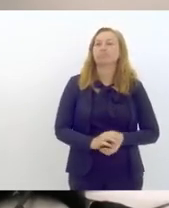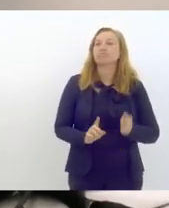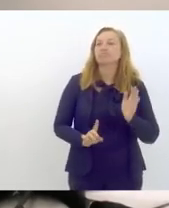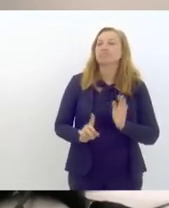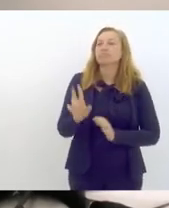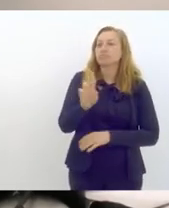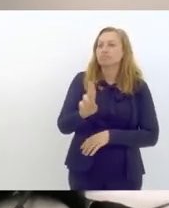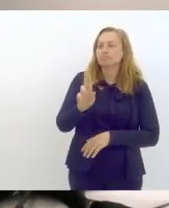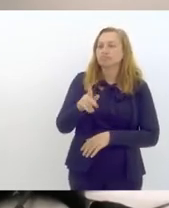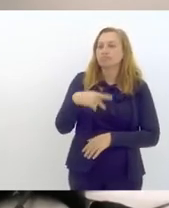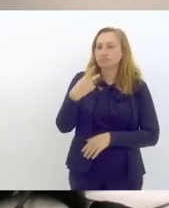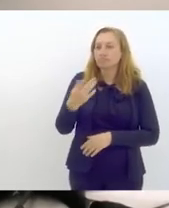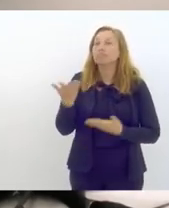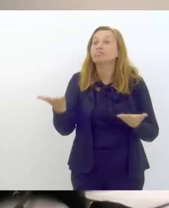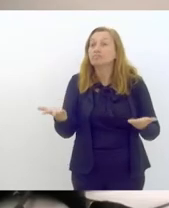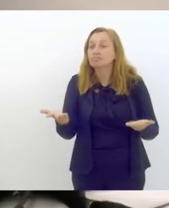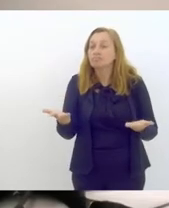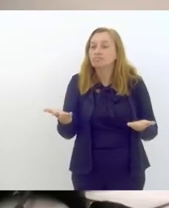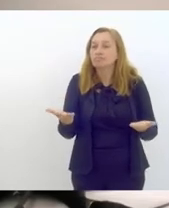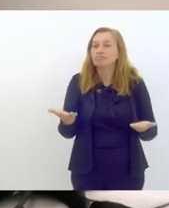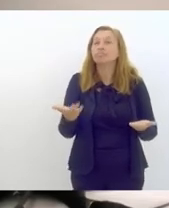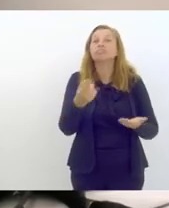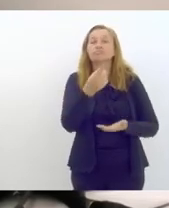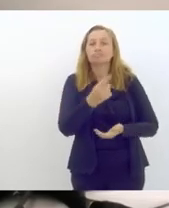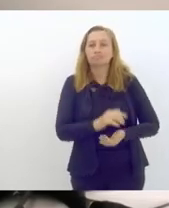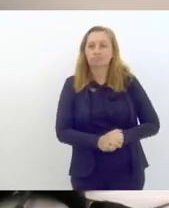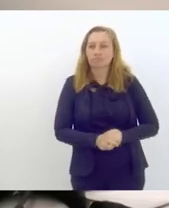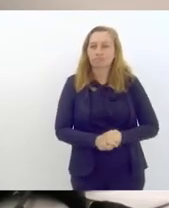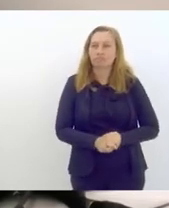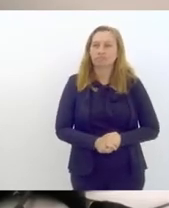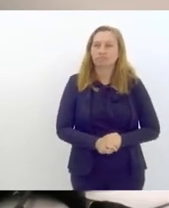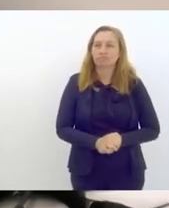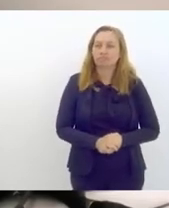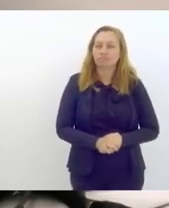uso da palavra? Pois não.